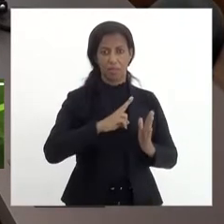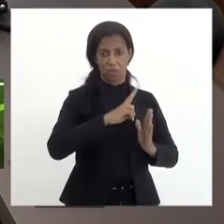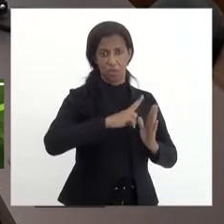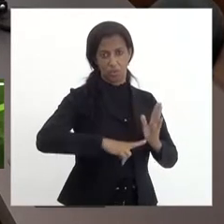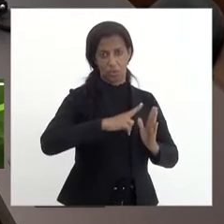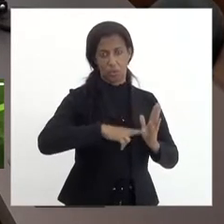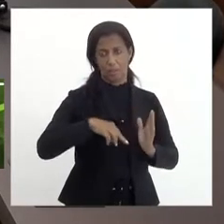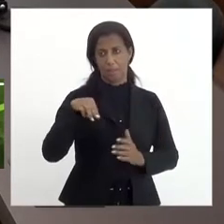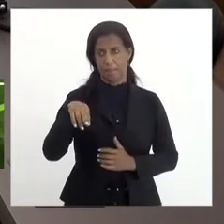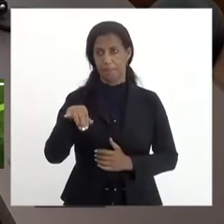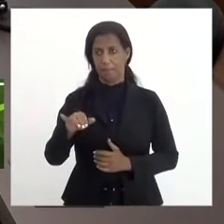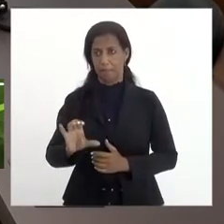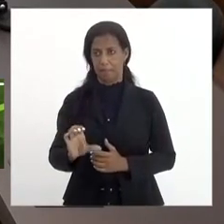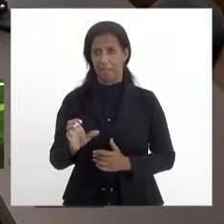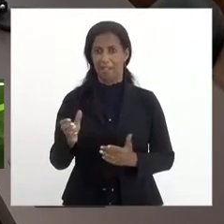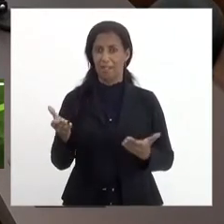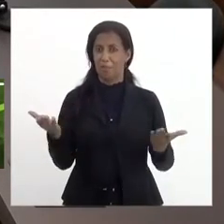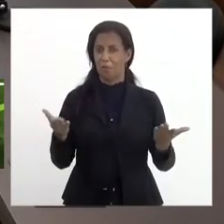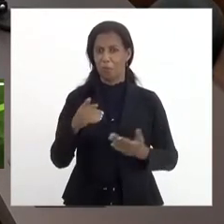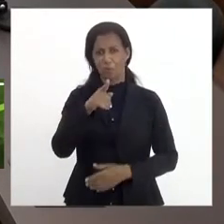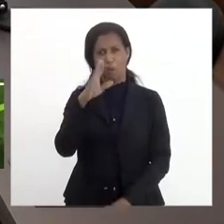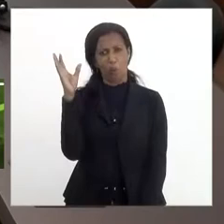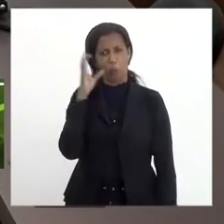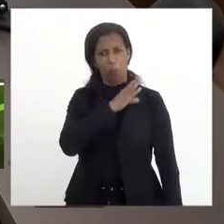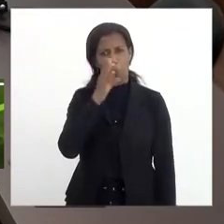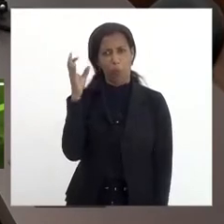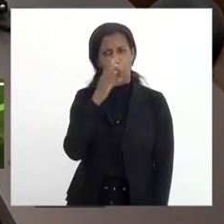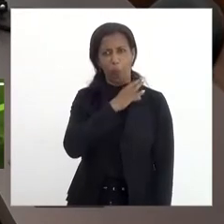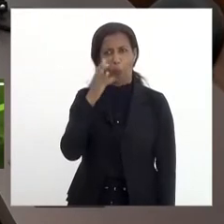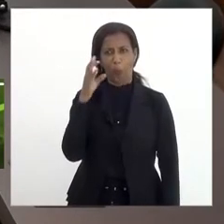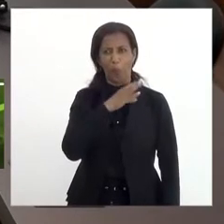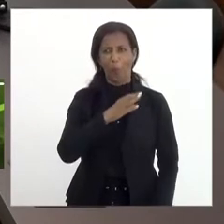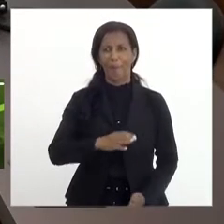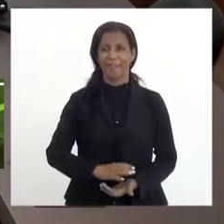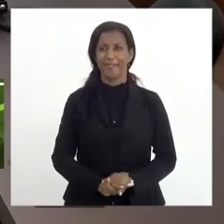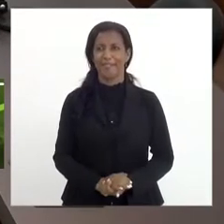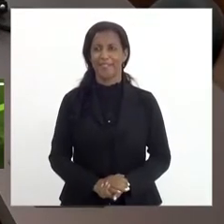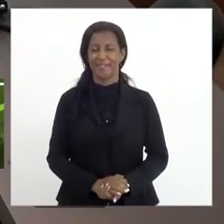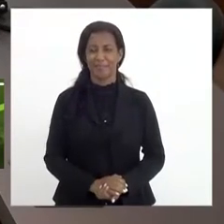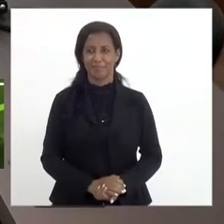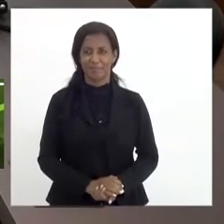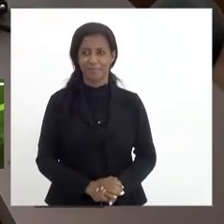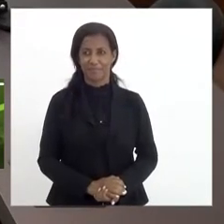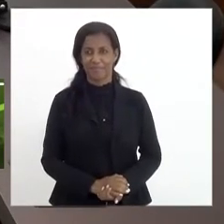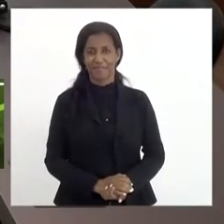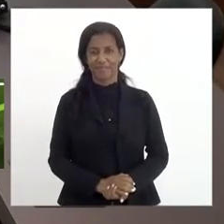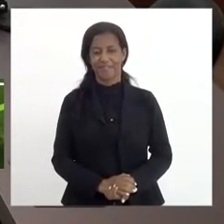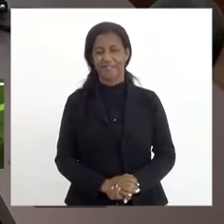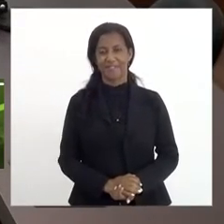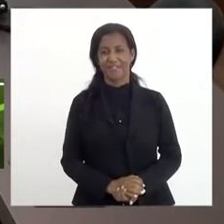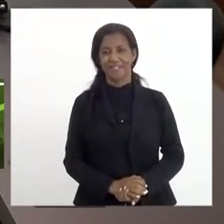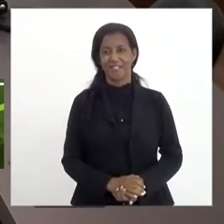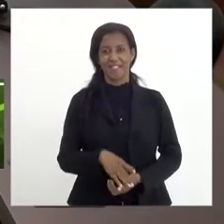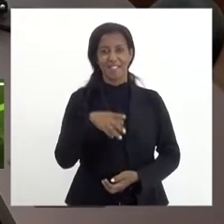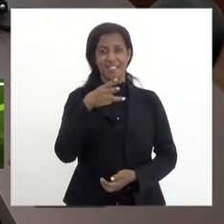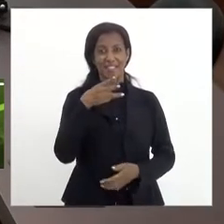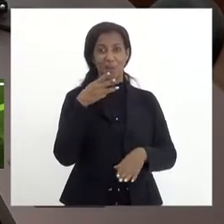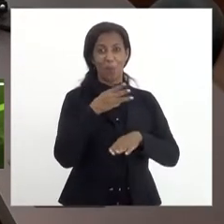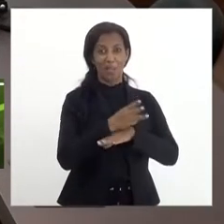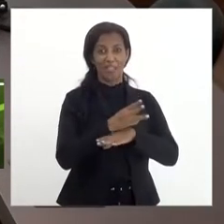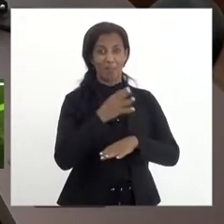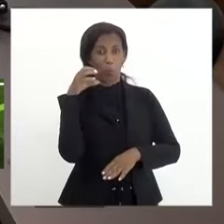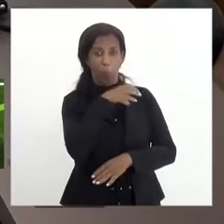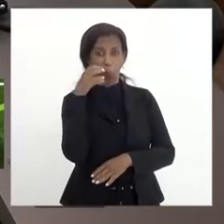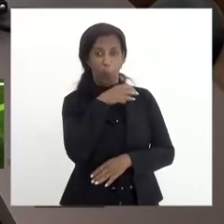Mink. Hoje Vossa Excelência está acelerado, hein? O senhor está na. O módulo 2 do WhatsApp, aquele